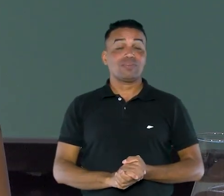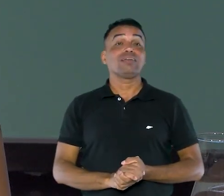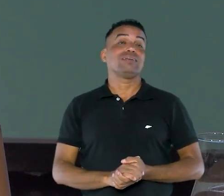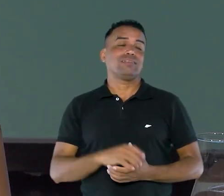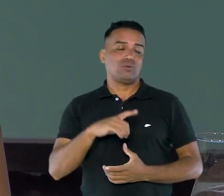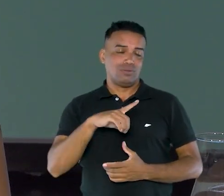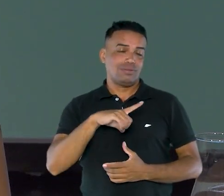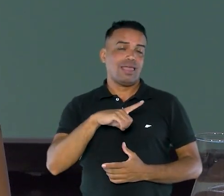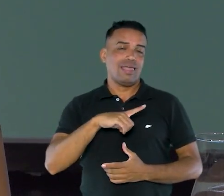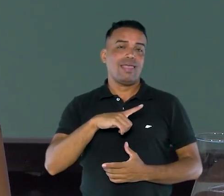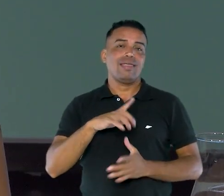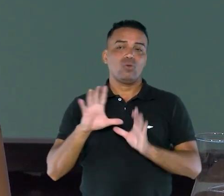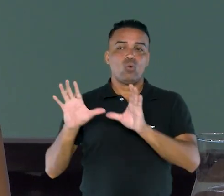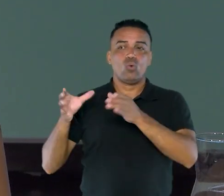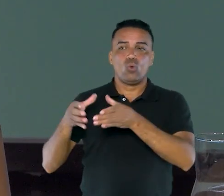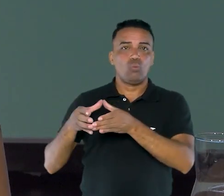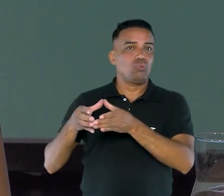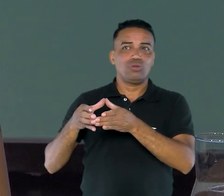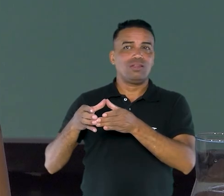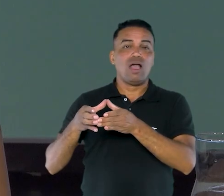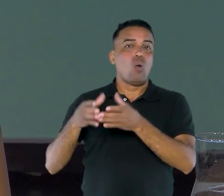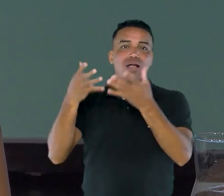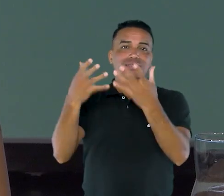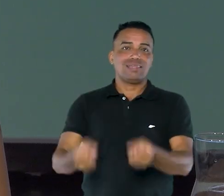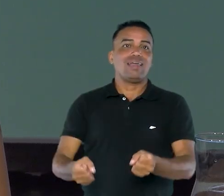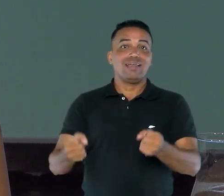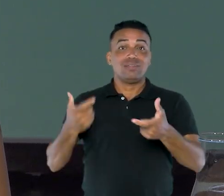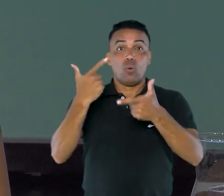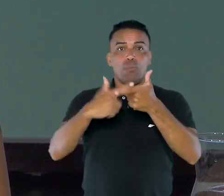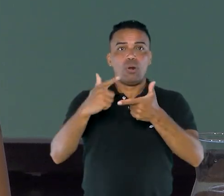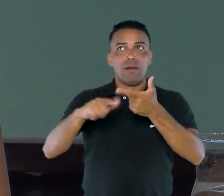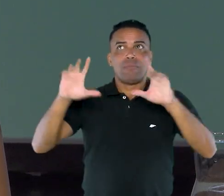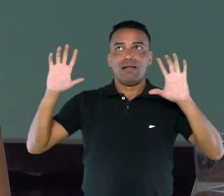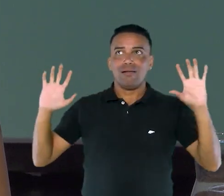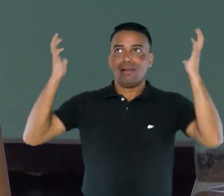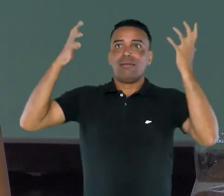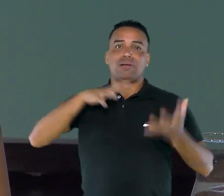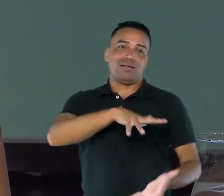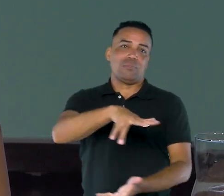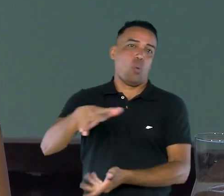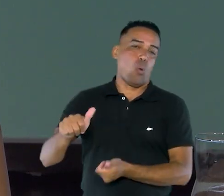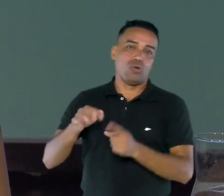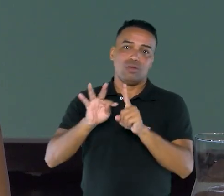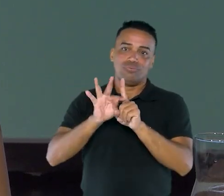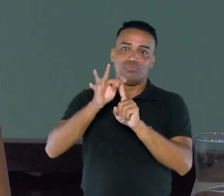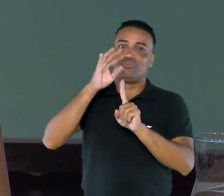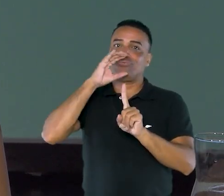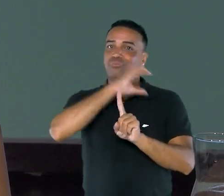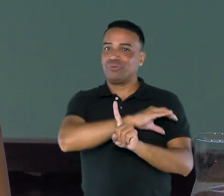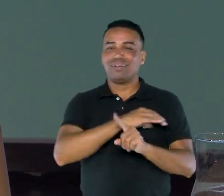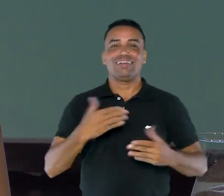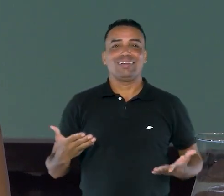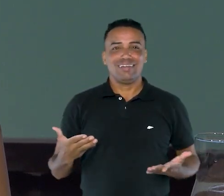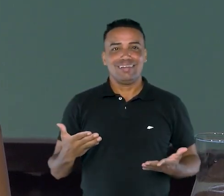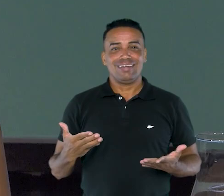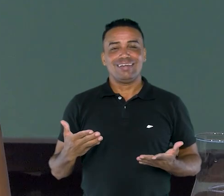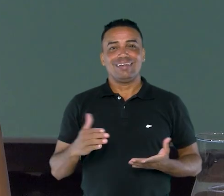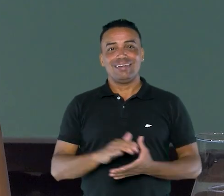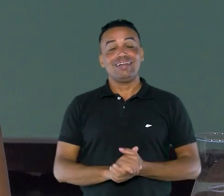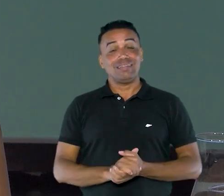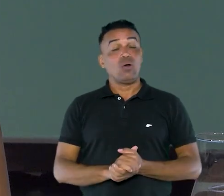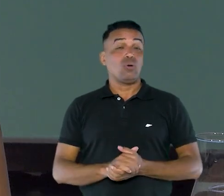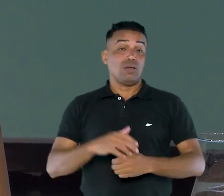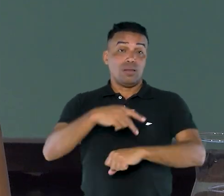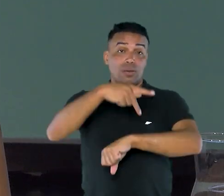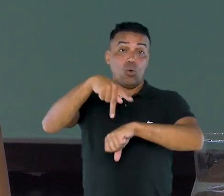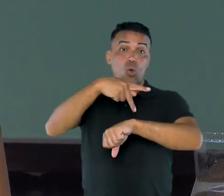um negacionismo climático. E o Swadizon, né, presidente eleito